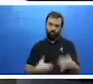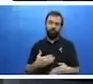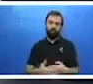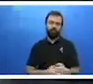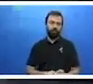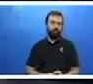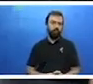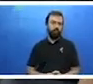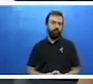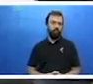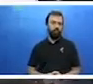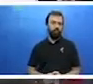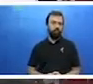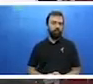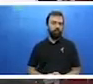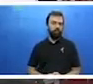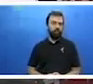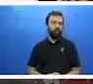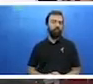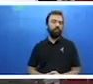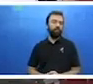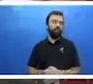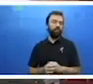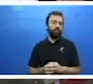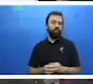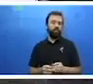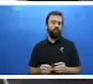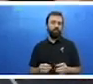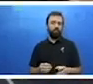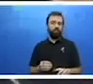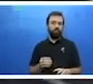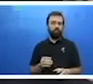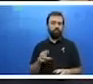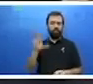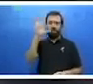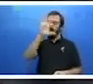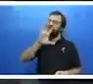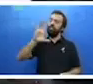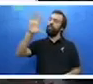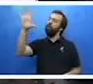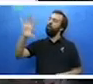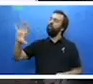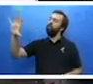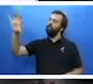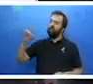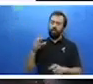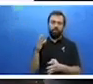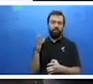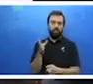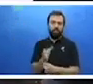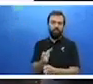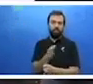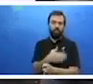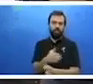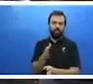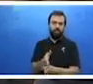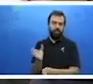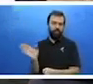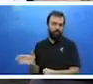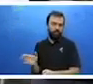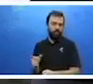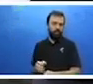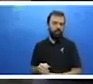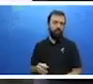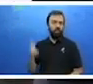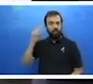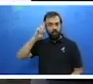Continuando, a divisão regional também tem sua história. Nesse texto, presta atenção, já estamos grifando. E nós já